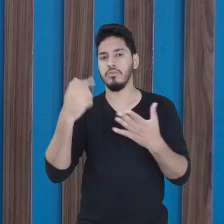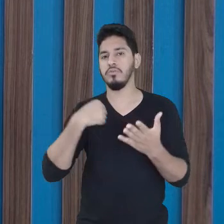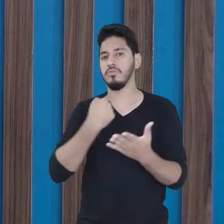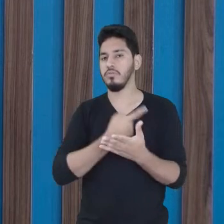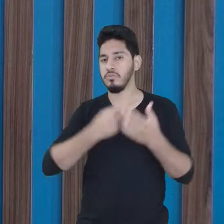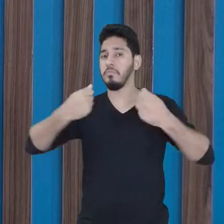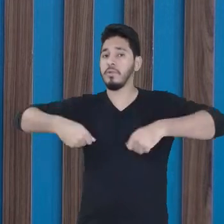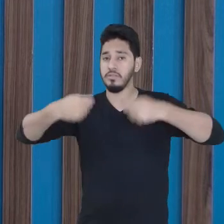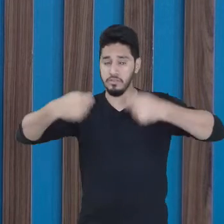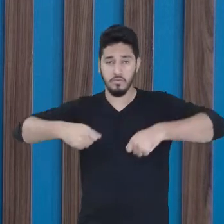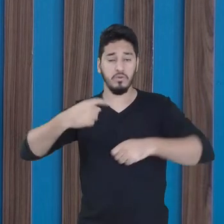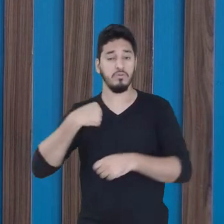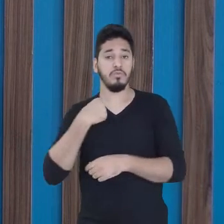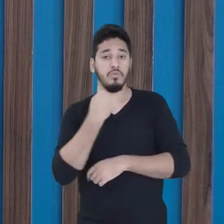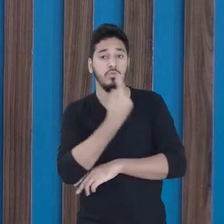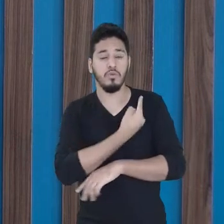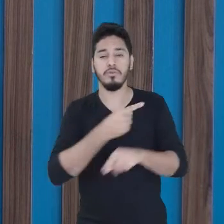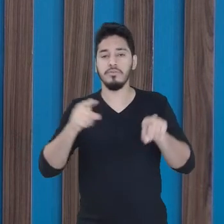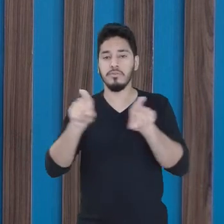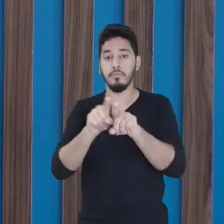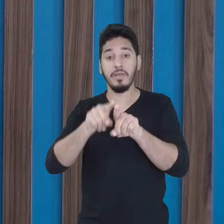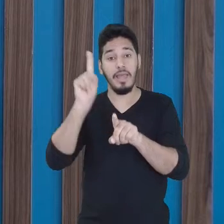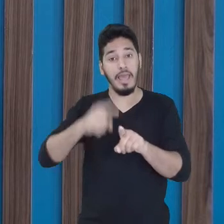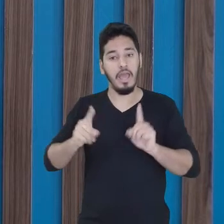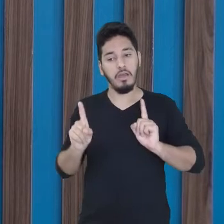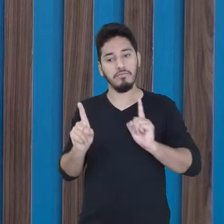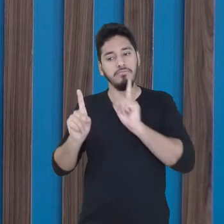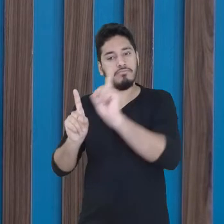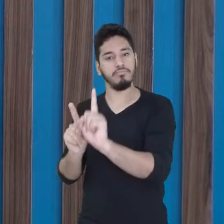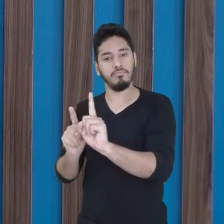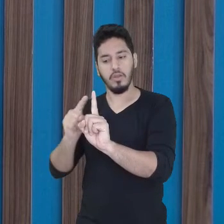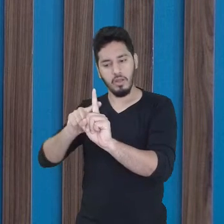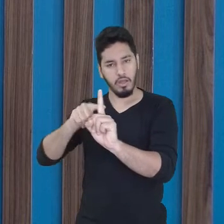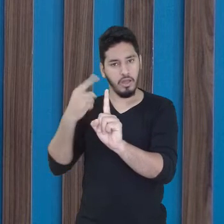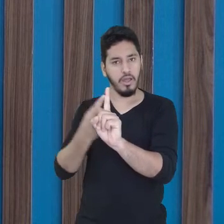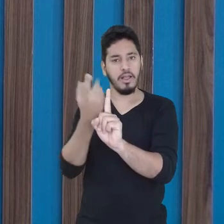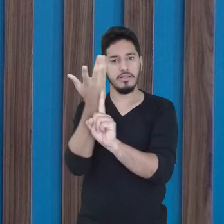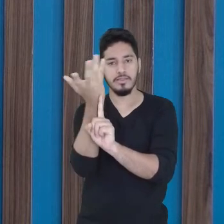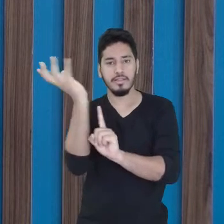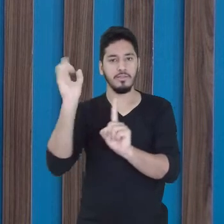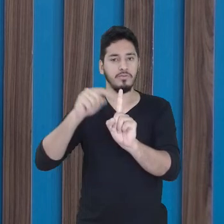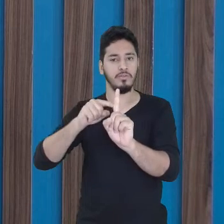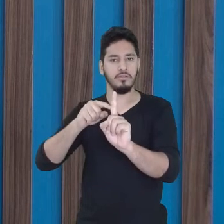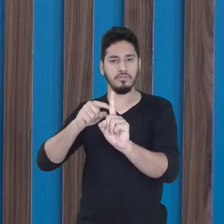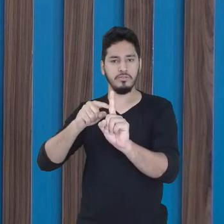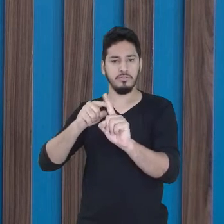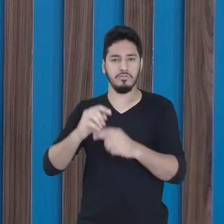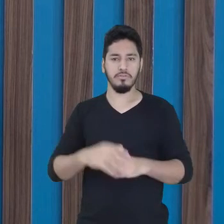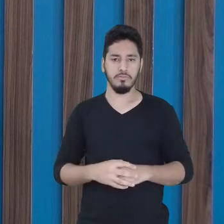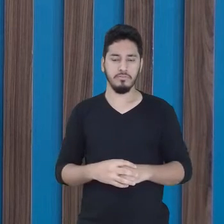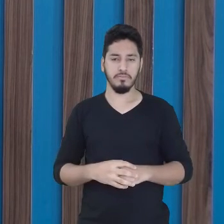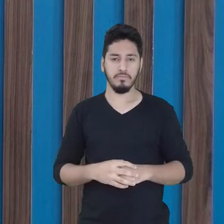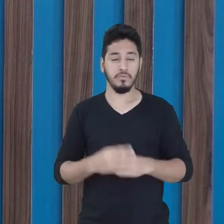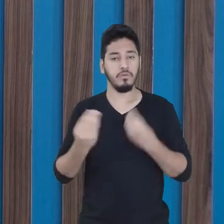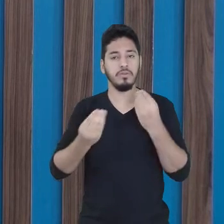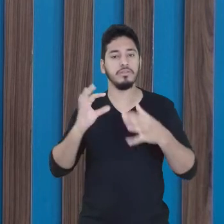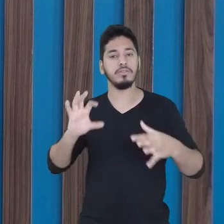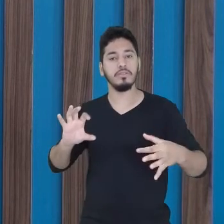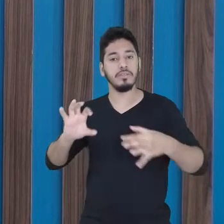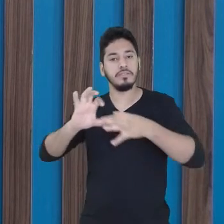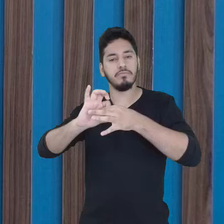precisa dela e o quanto a gente também é ela, né? A gente é natureza. Então, como há essa conexão,